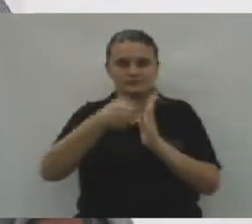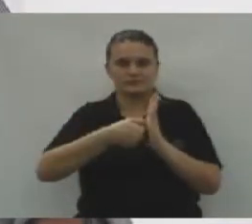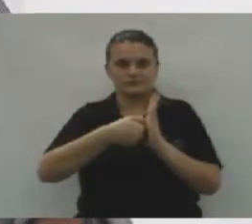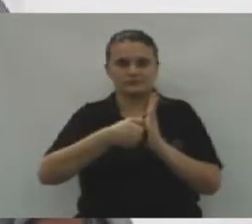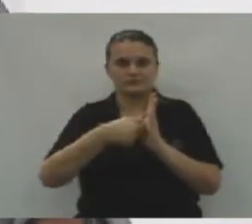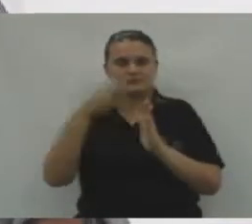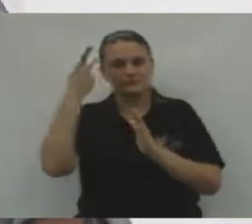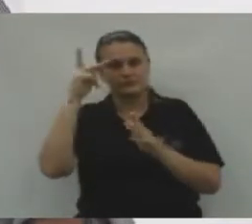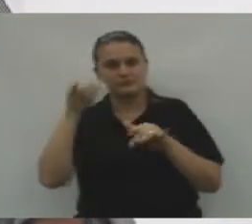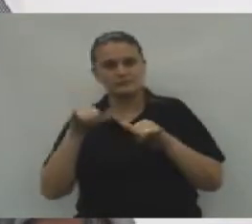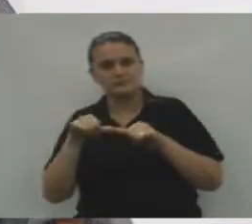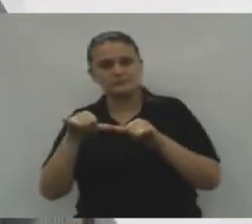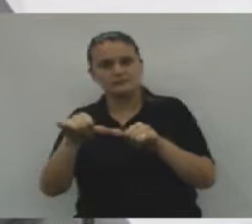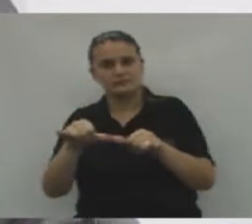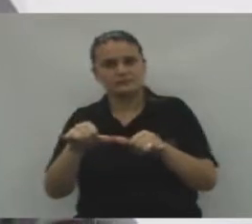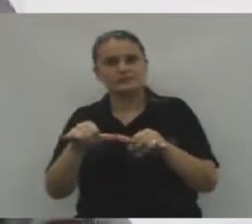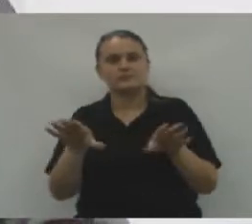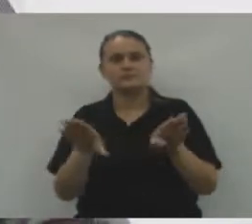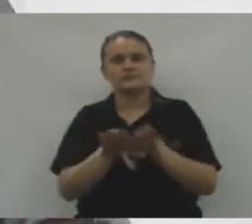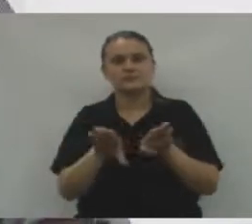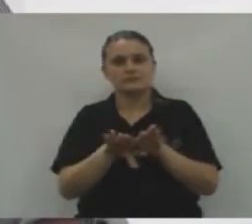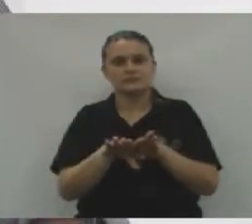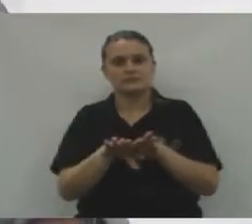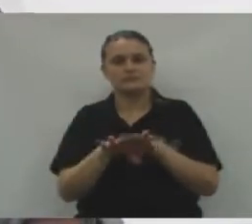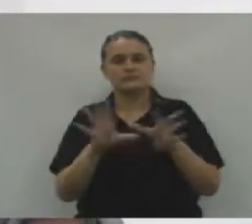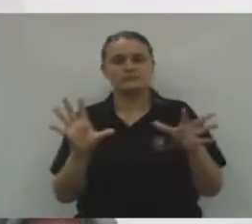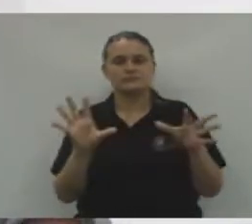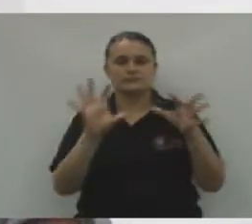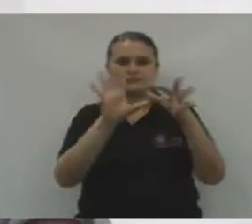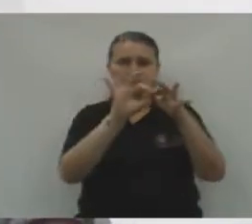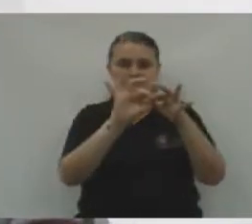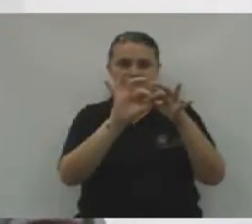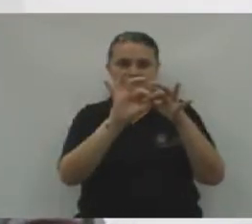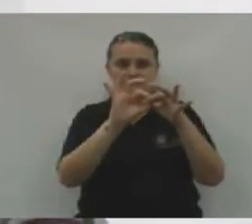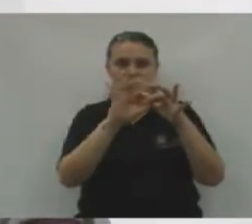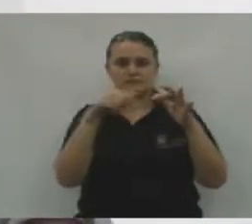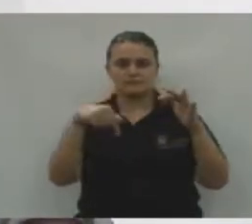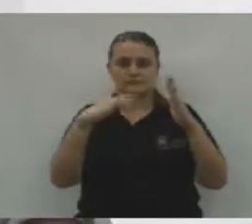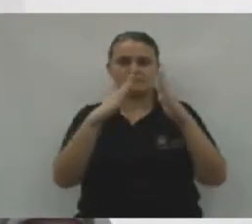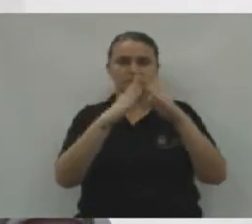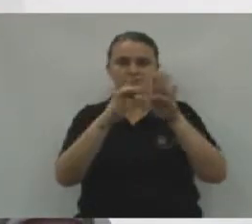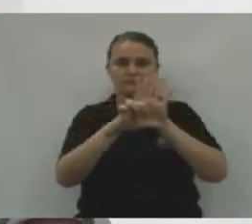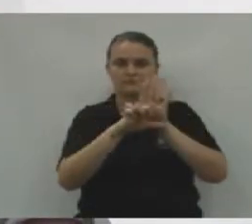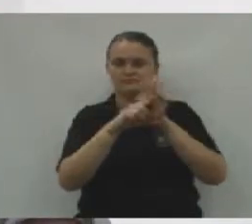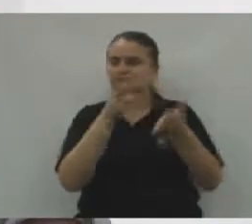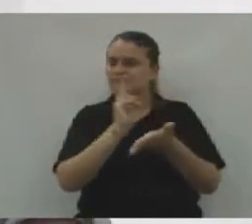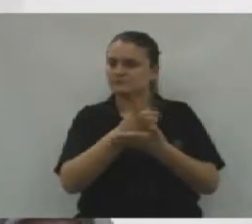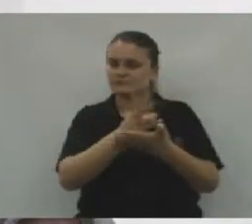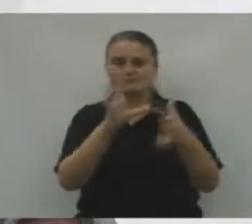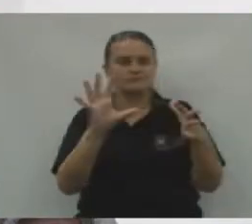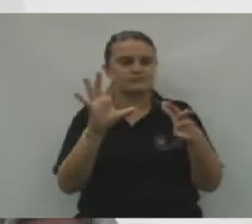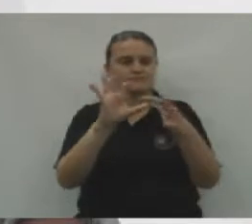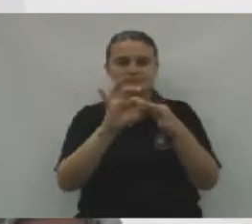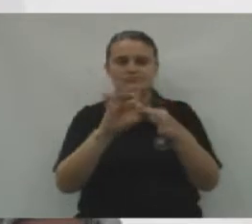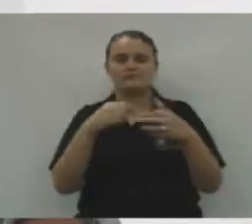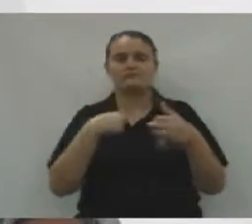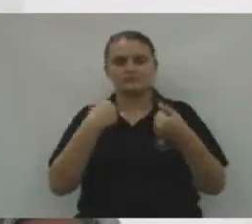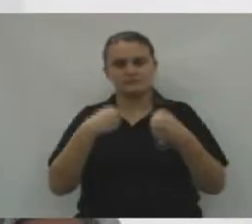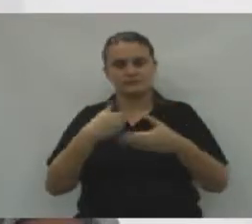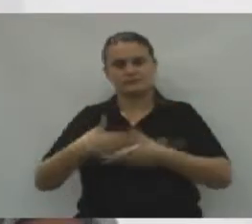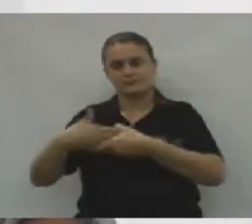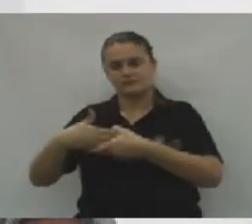tributário aos supermercados e também a grande parceria dessa Casa de Leis. Eu tenho que destacar e tenho que